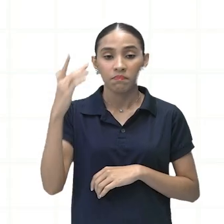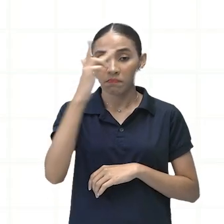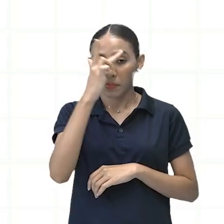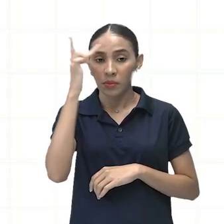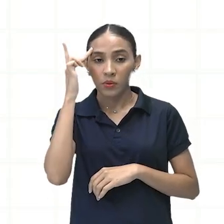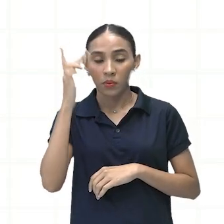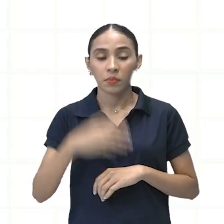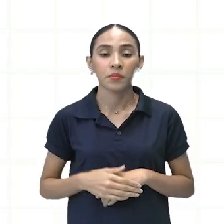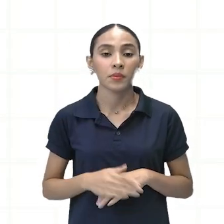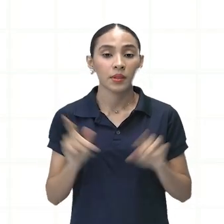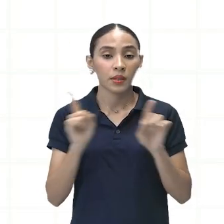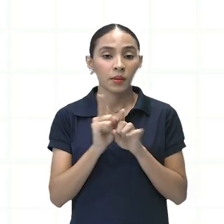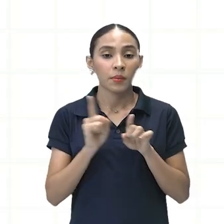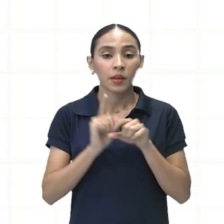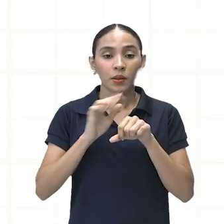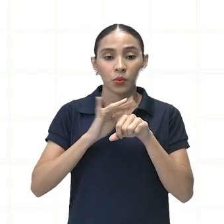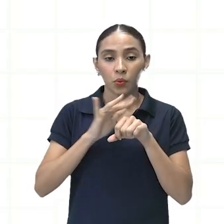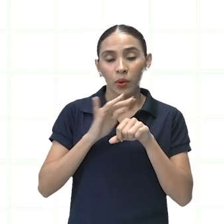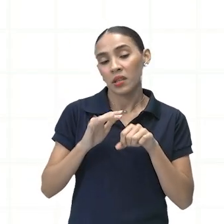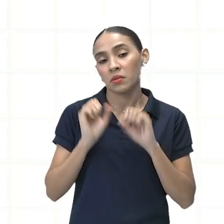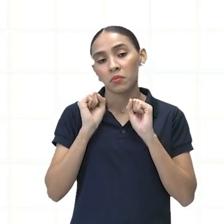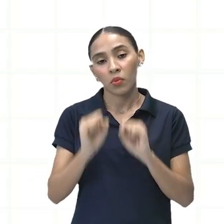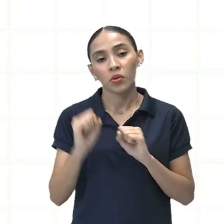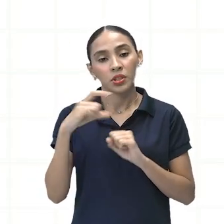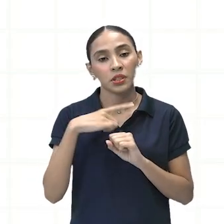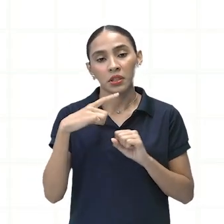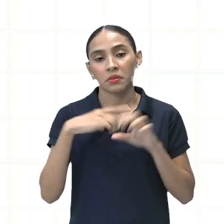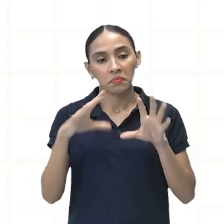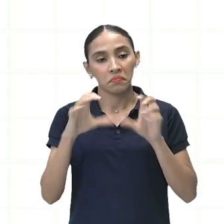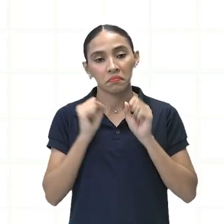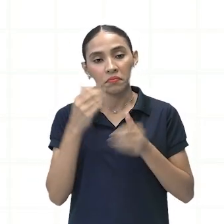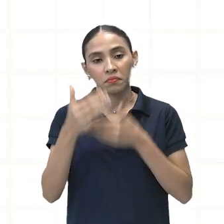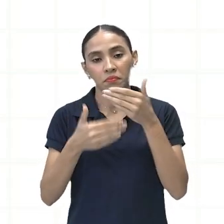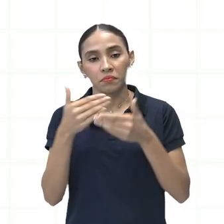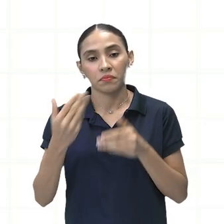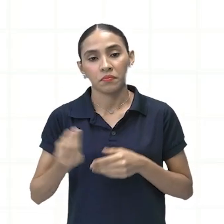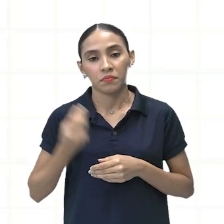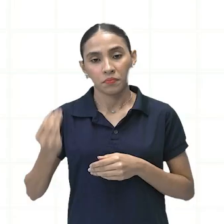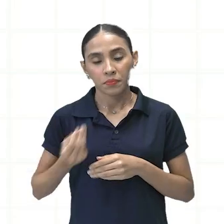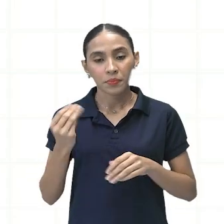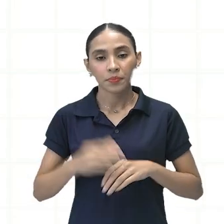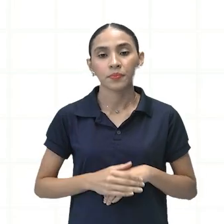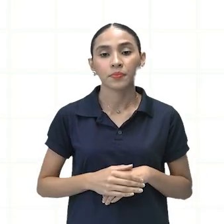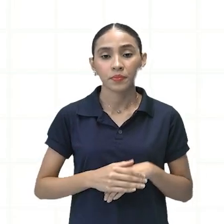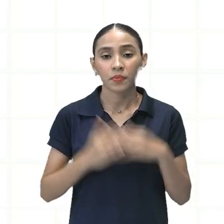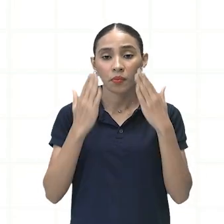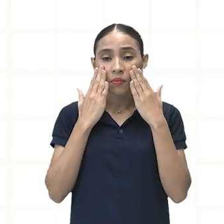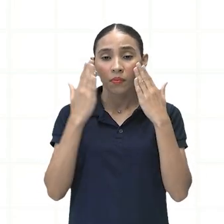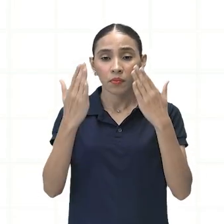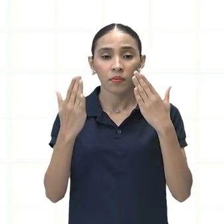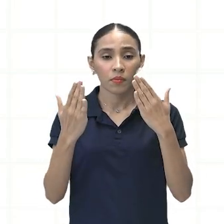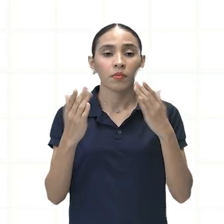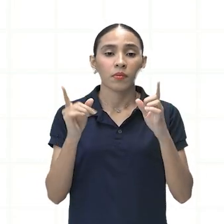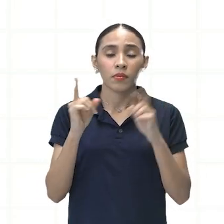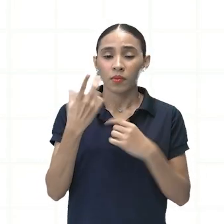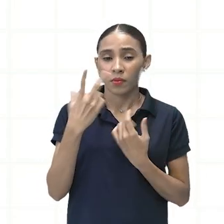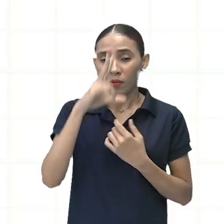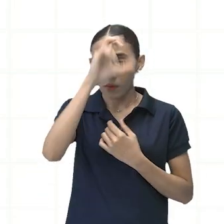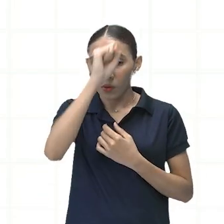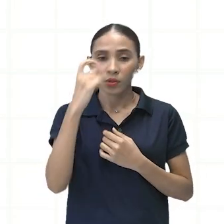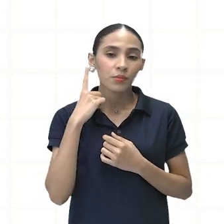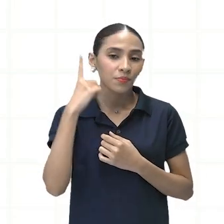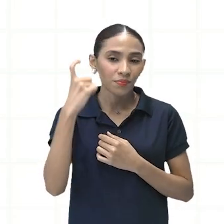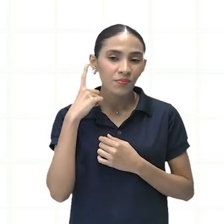pessoa, também doenças que a pessoa pode ter adquirido ao longo da vida ou desenvolvido, exposição excessiva